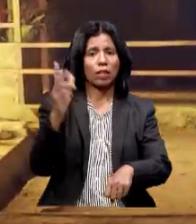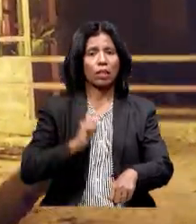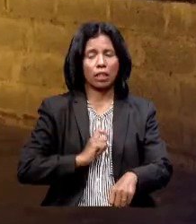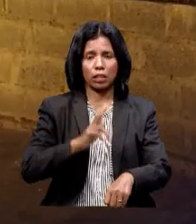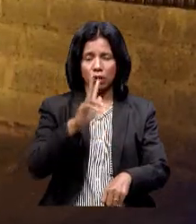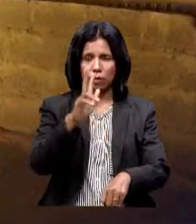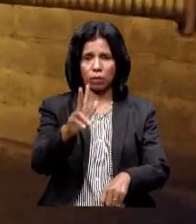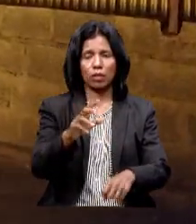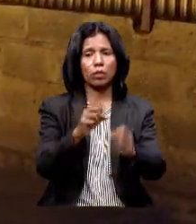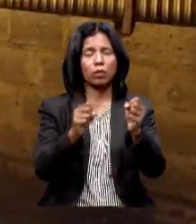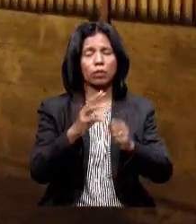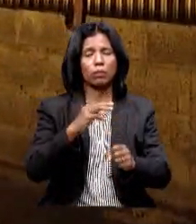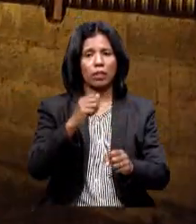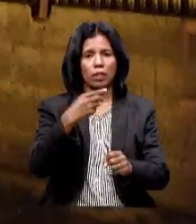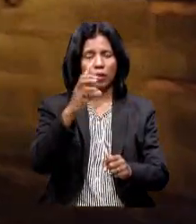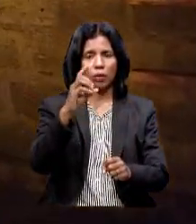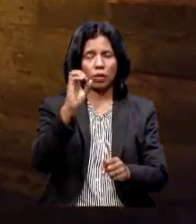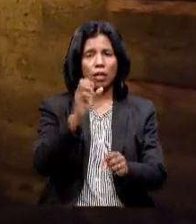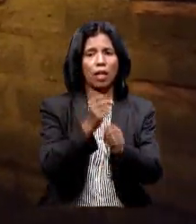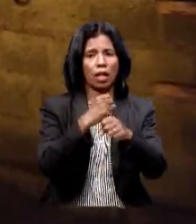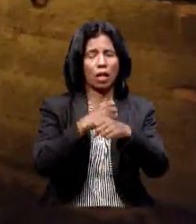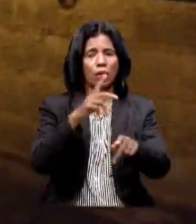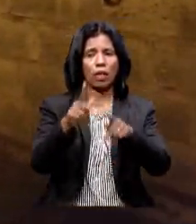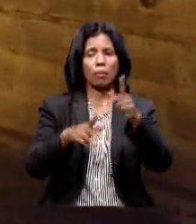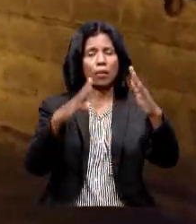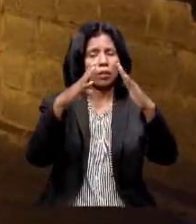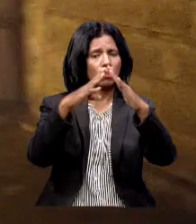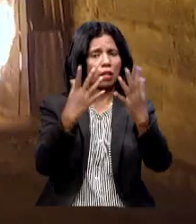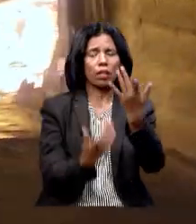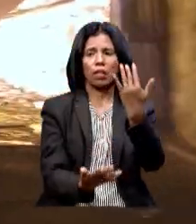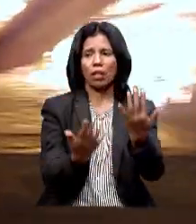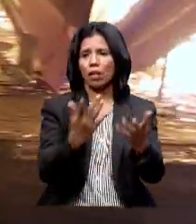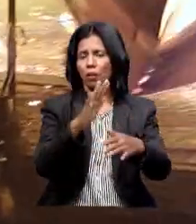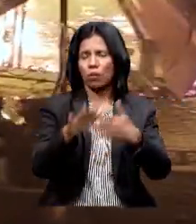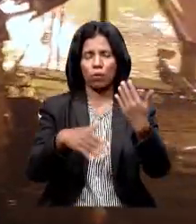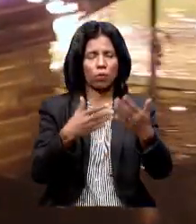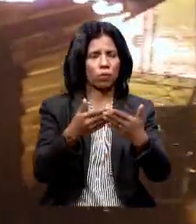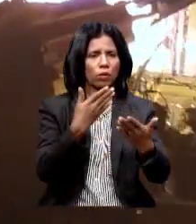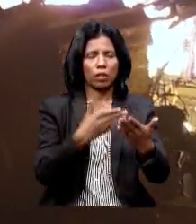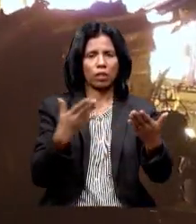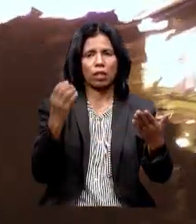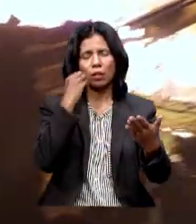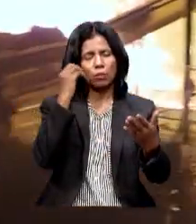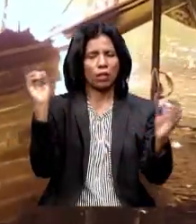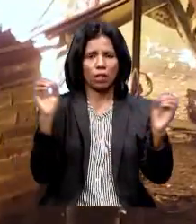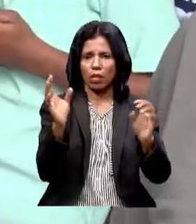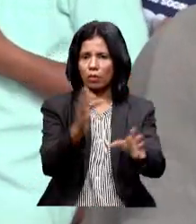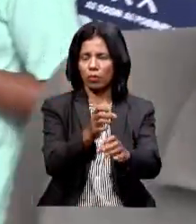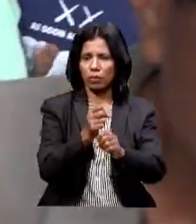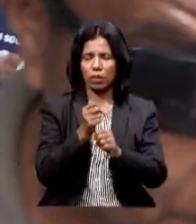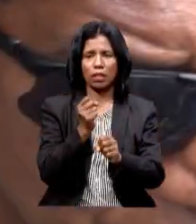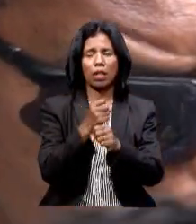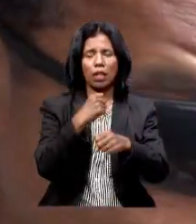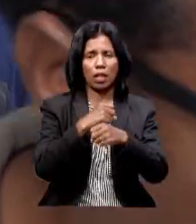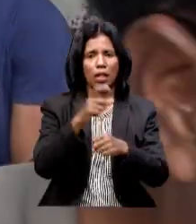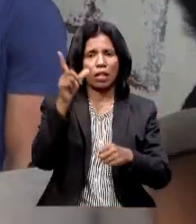Santa, Sucumadohi, nebe resulta comunidade ne uma a Ihanhoto, Nossa San Umalaran, la Consegue Salva, nune halo líder